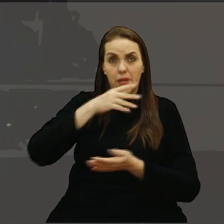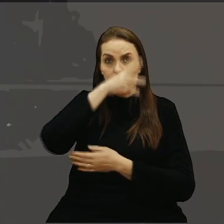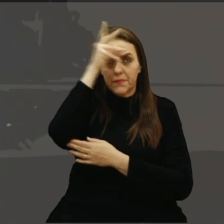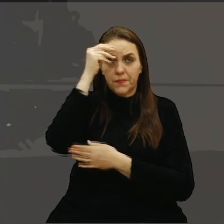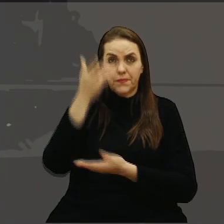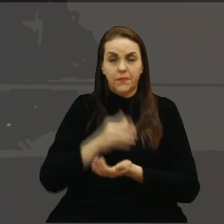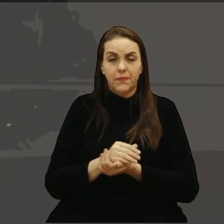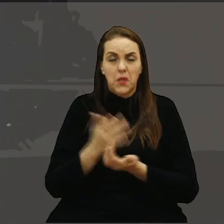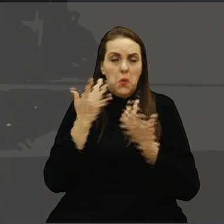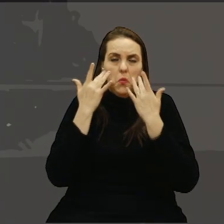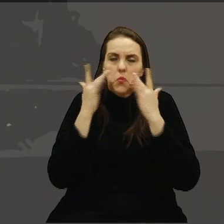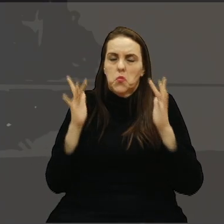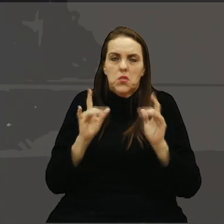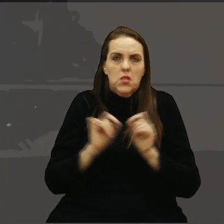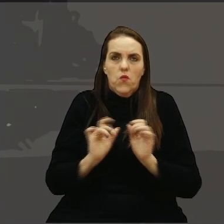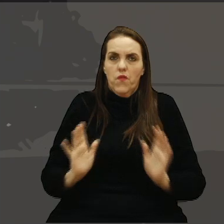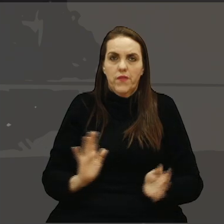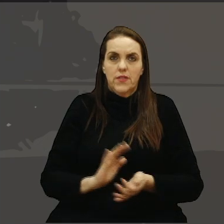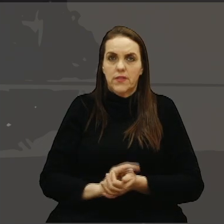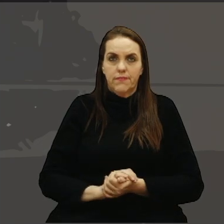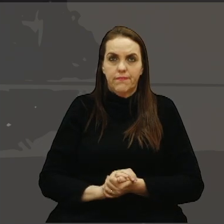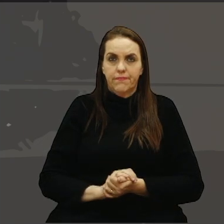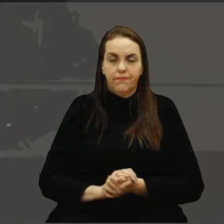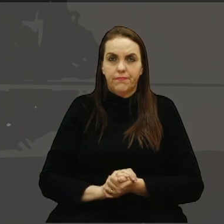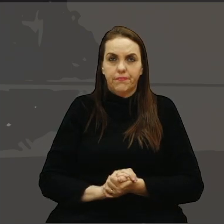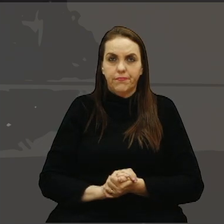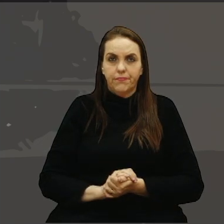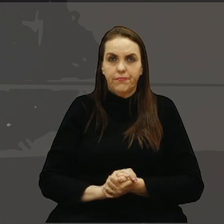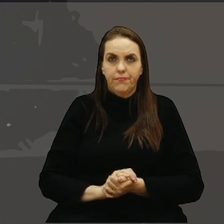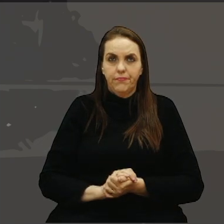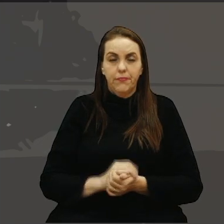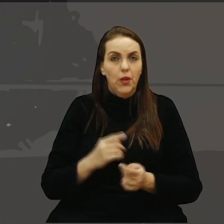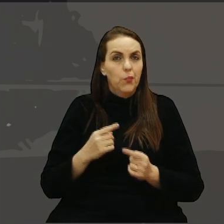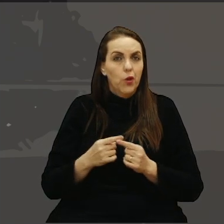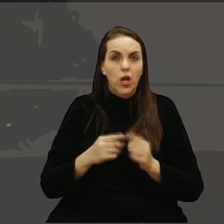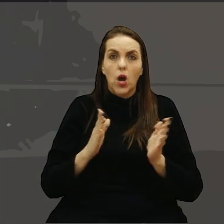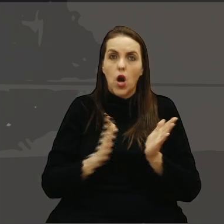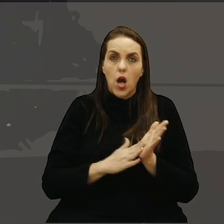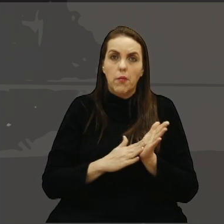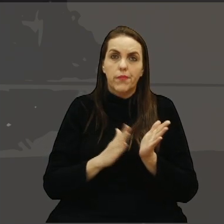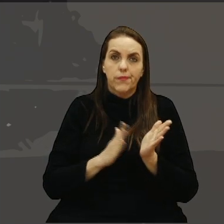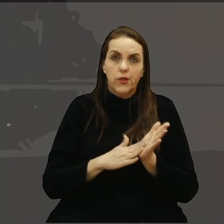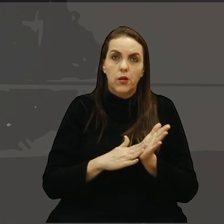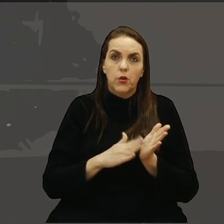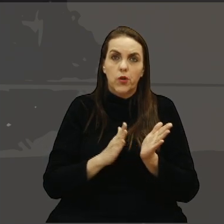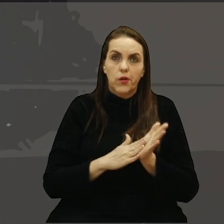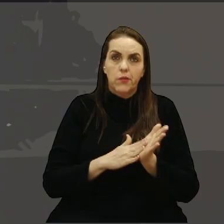já não sei mais o que fazer. Uma parte, vereador. Porque cobro,